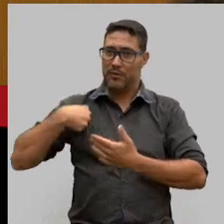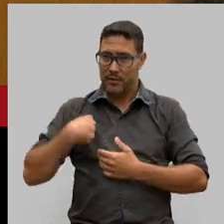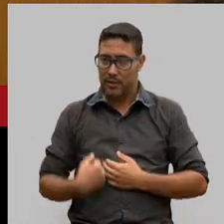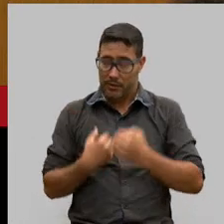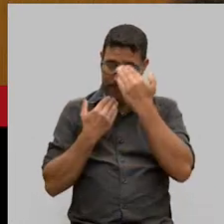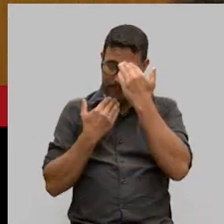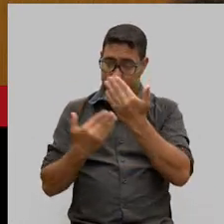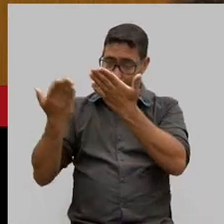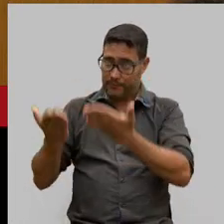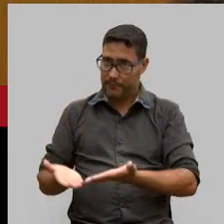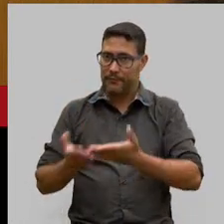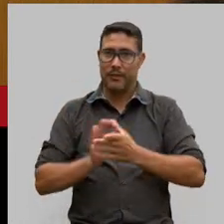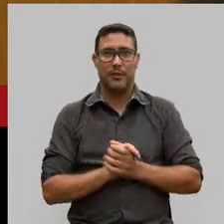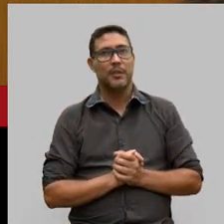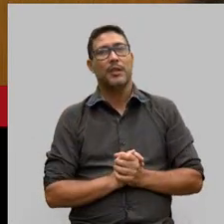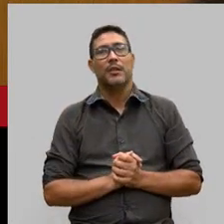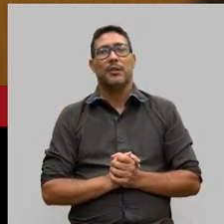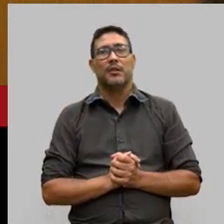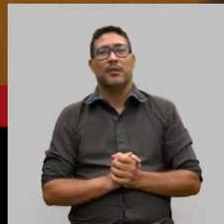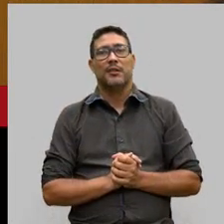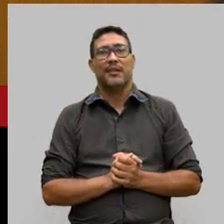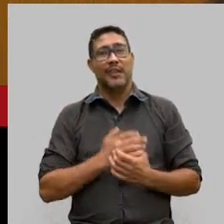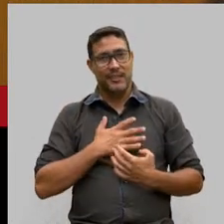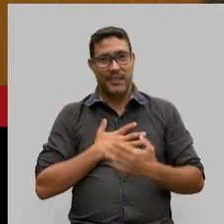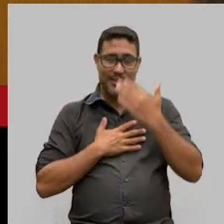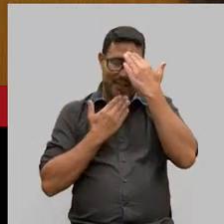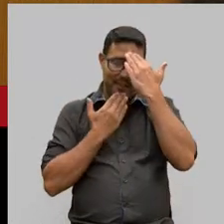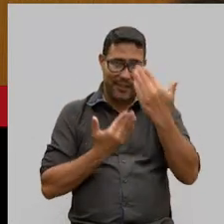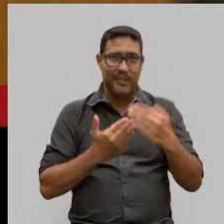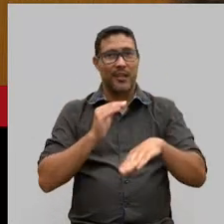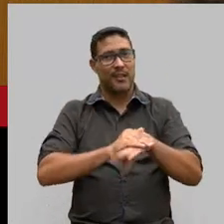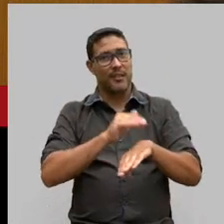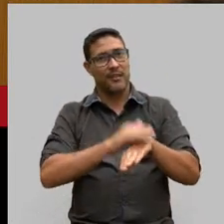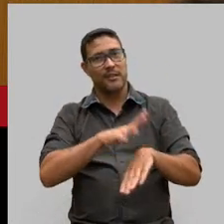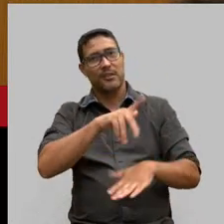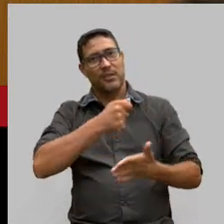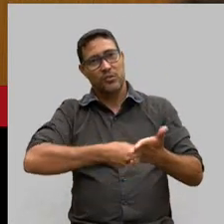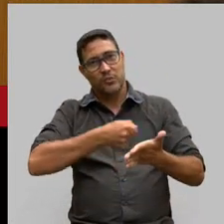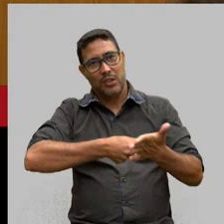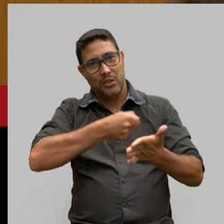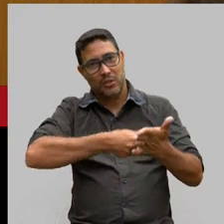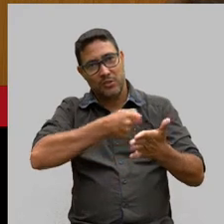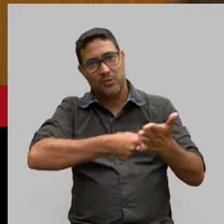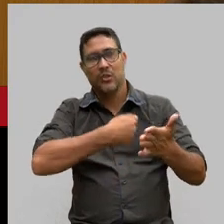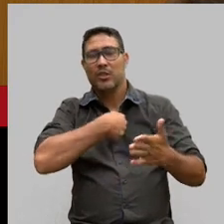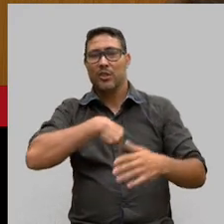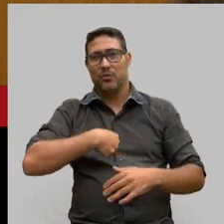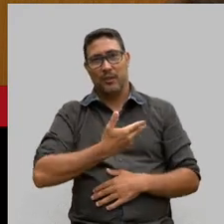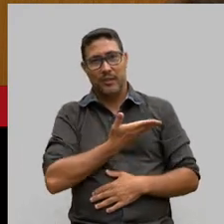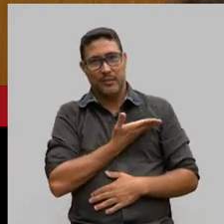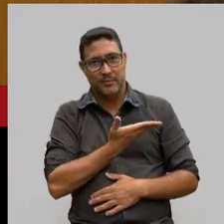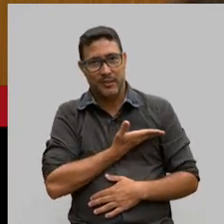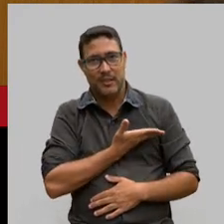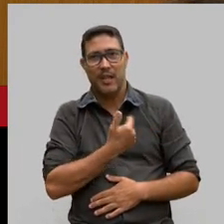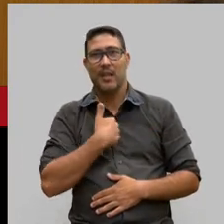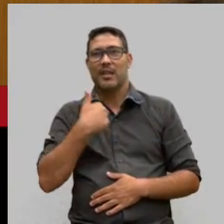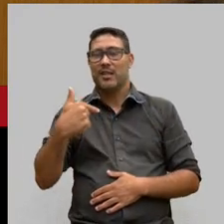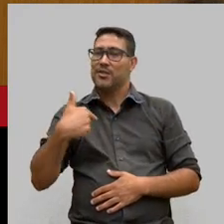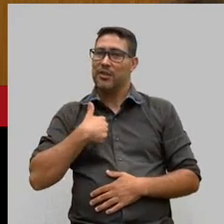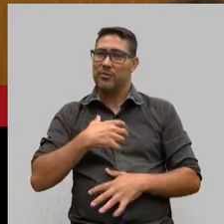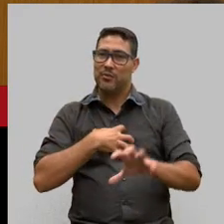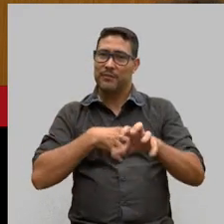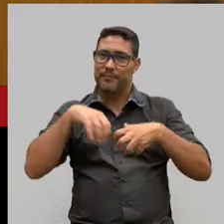vocês obrigado a gente que agradece sua luta sua disposição sua amizade sua empatia